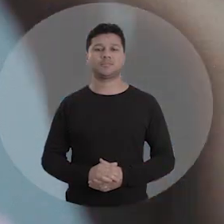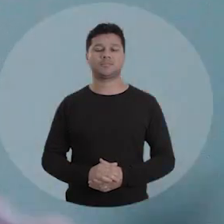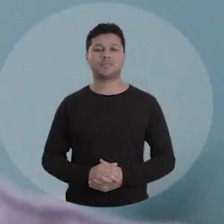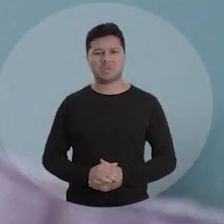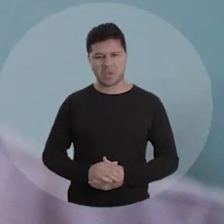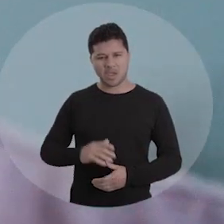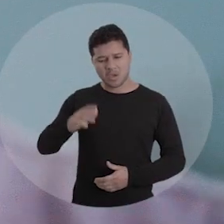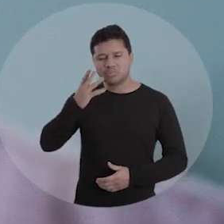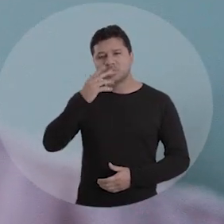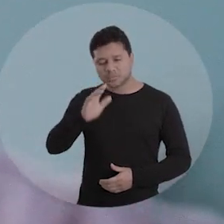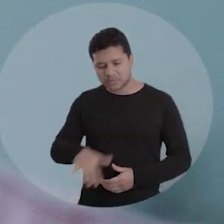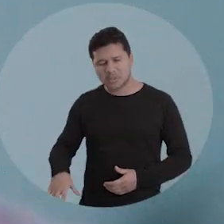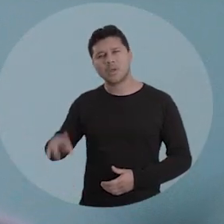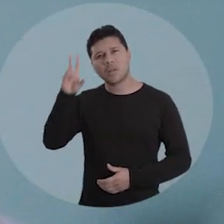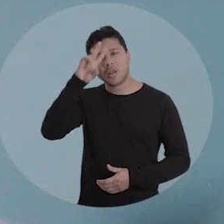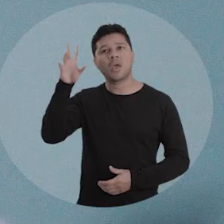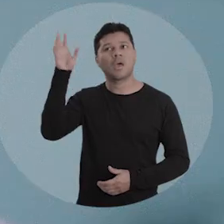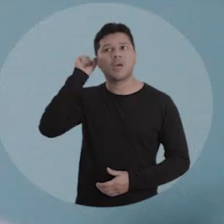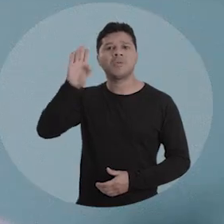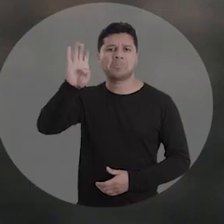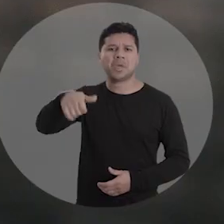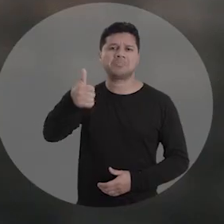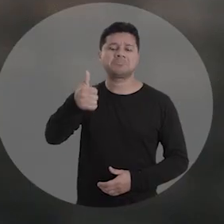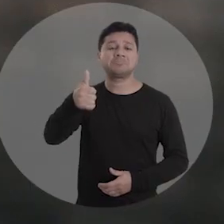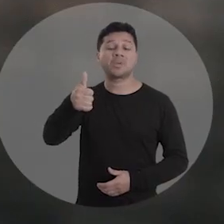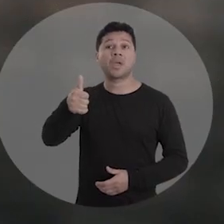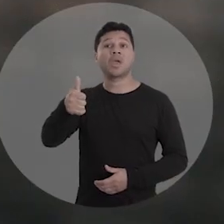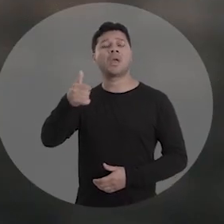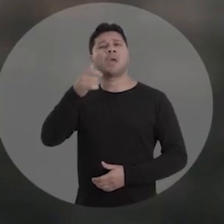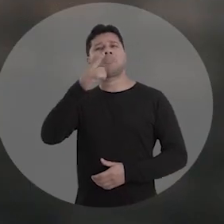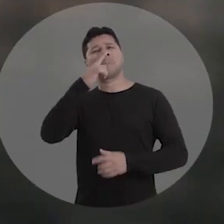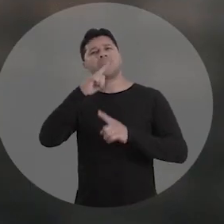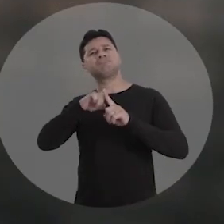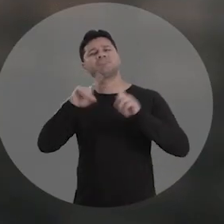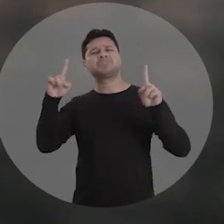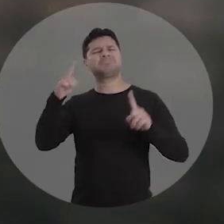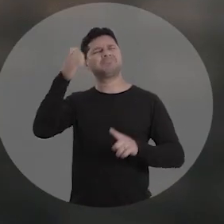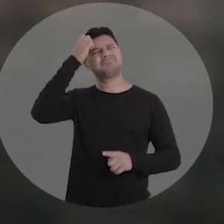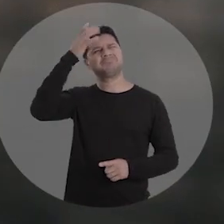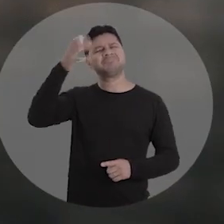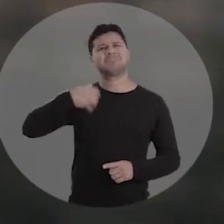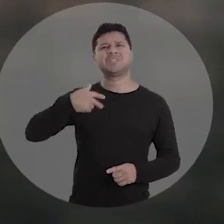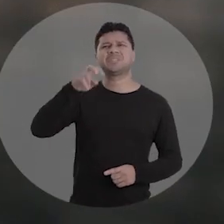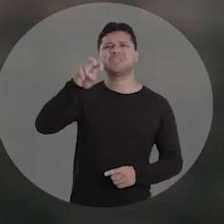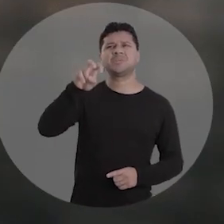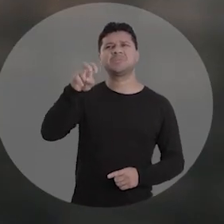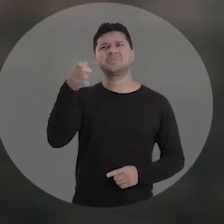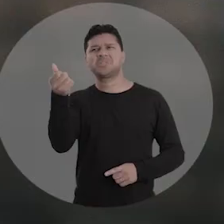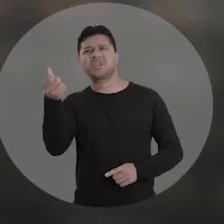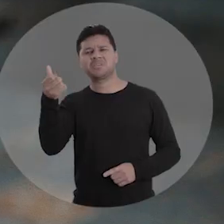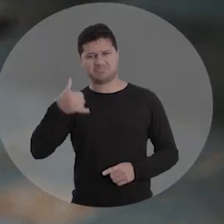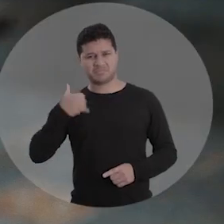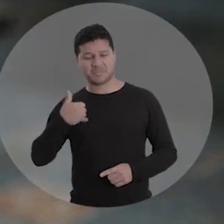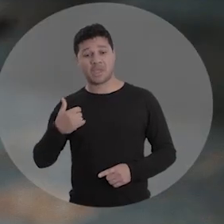na minha infância eu tenho lembrança de escutar bem as coisas más que em certo momento eu não me lembro se eu tinha acho que 56 anos de